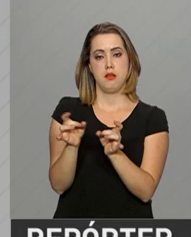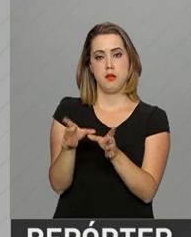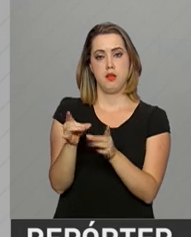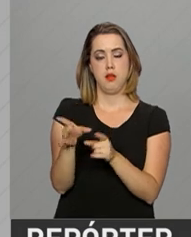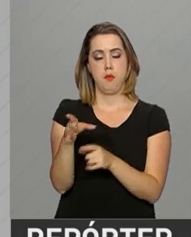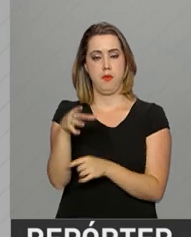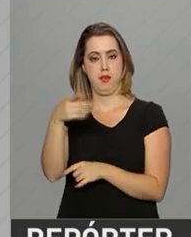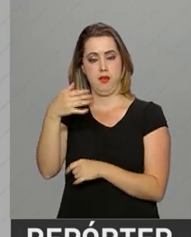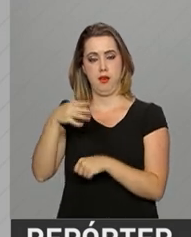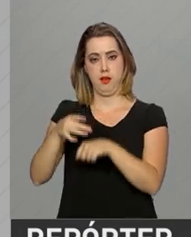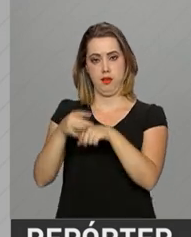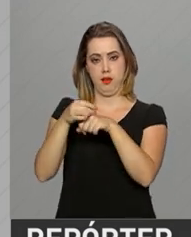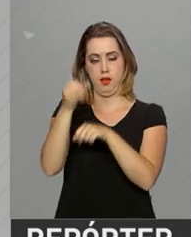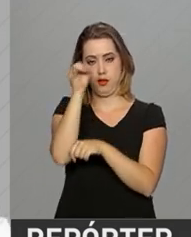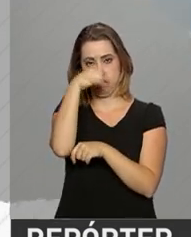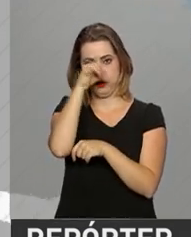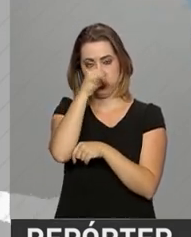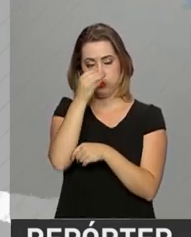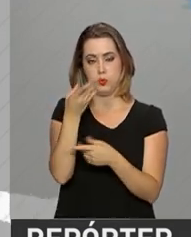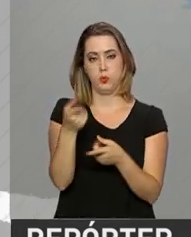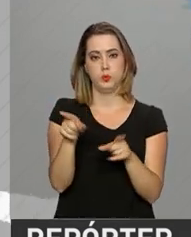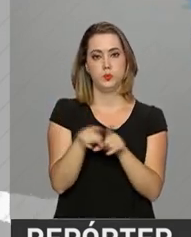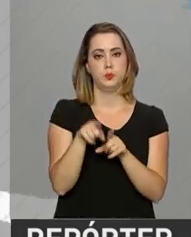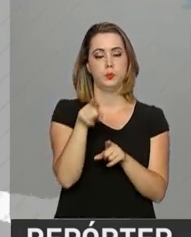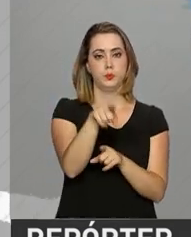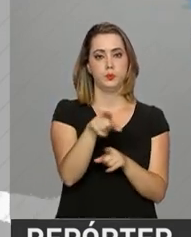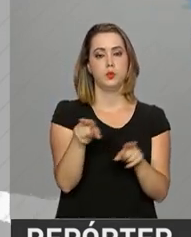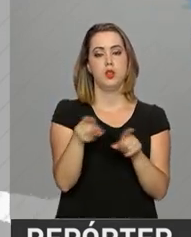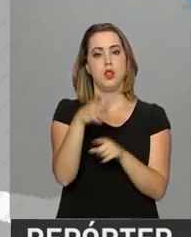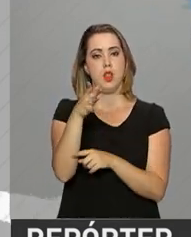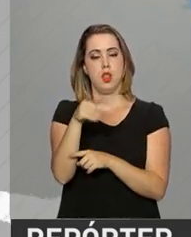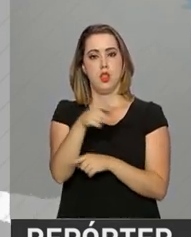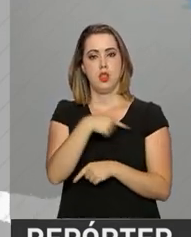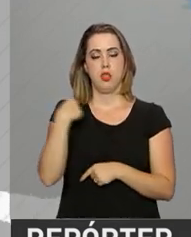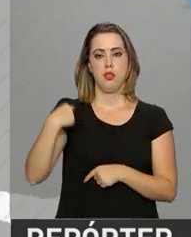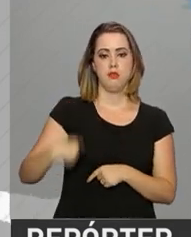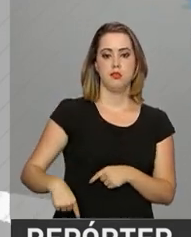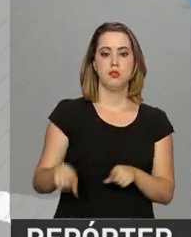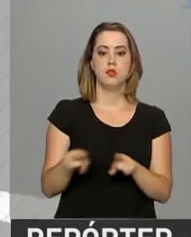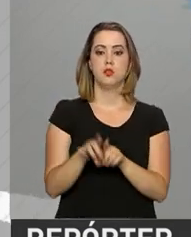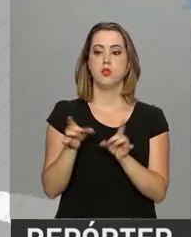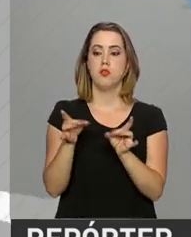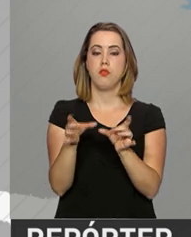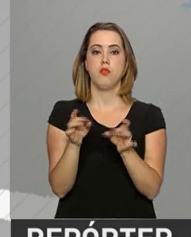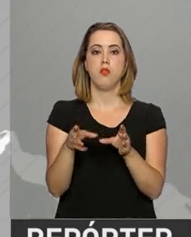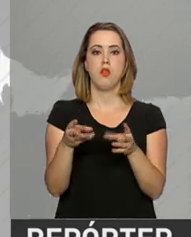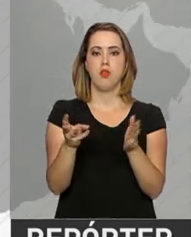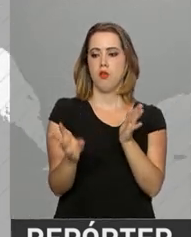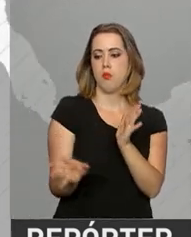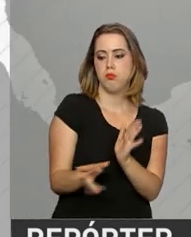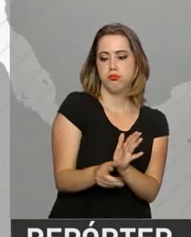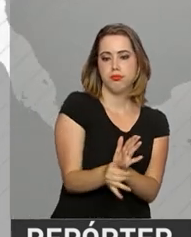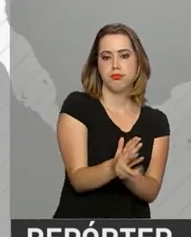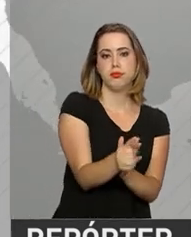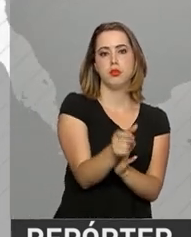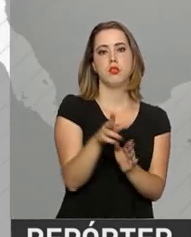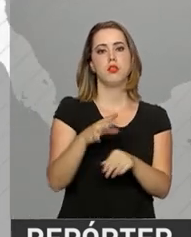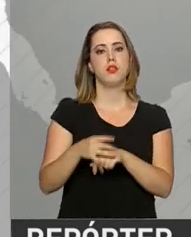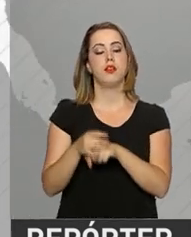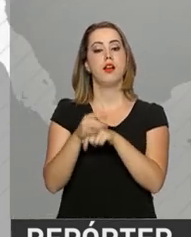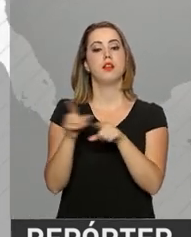Santa Catarina para exportação com os chineses foi acertada a venda de grãos e carnes em